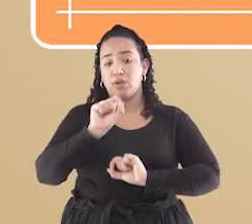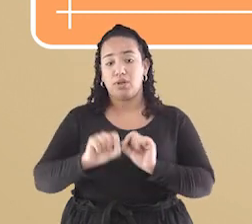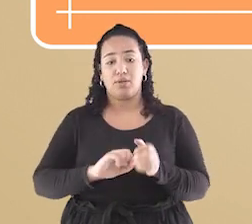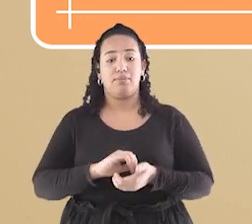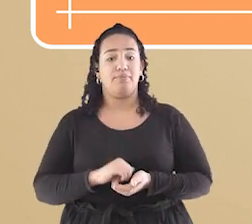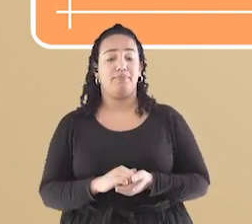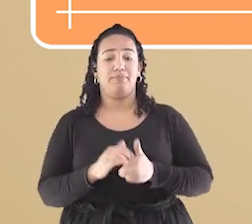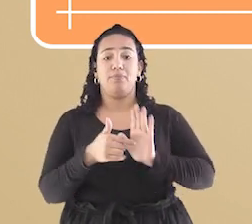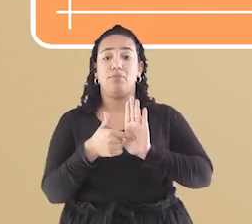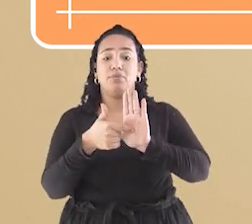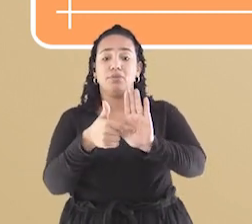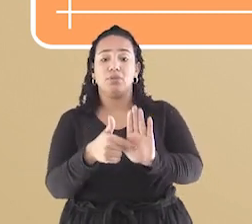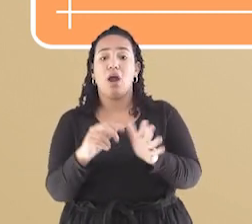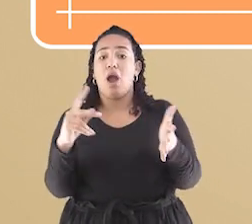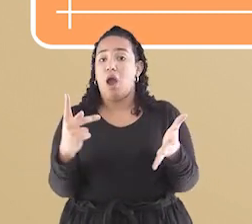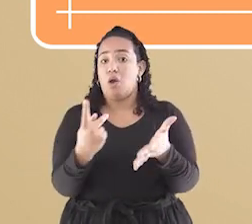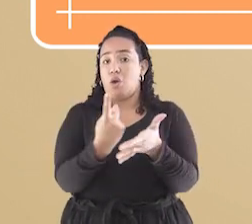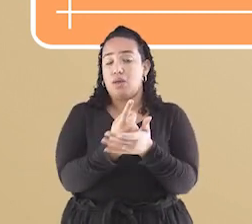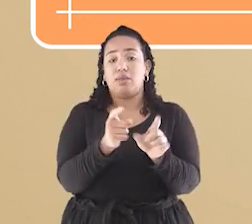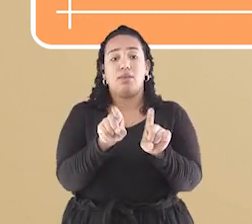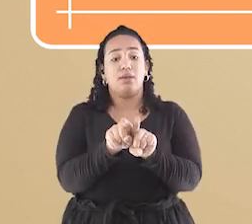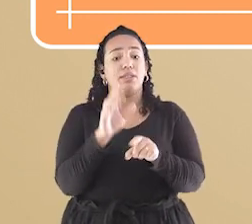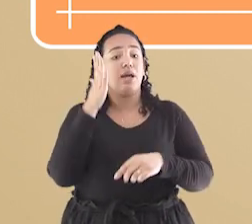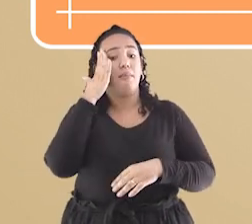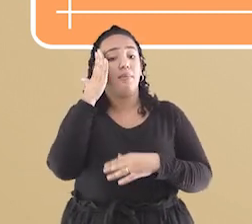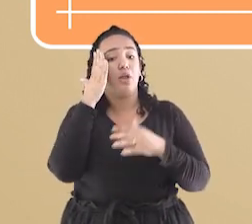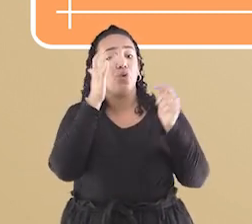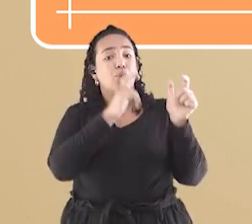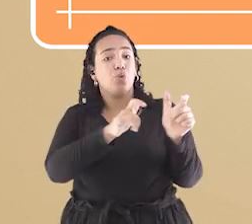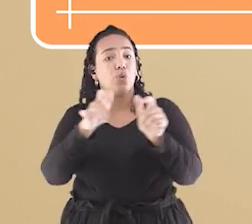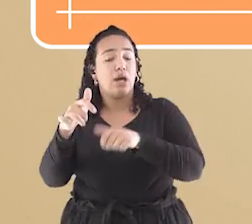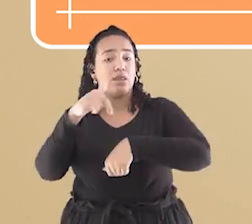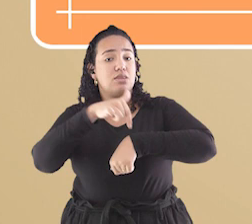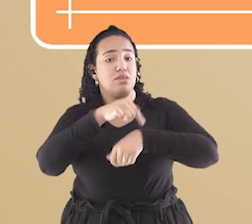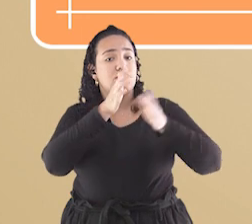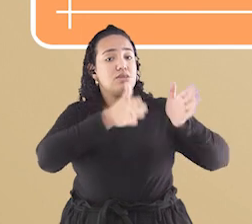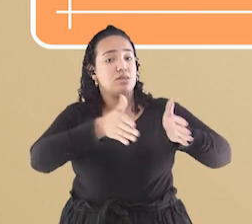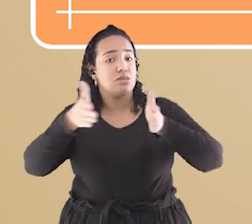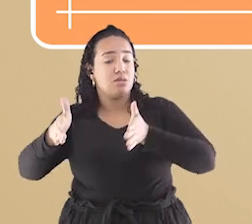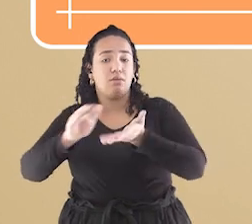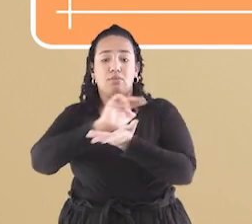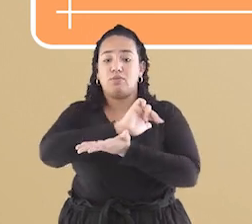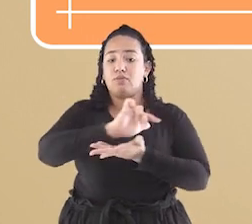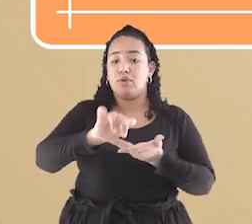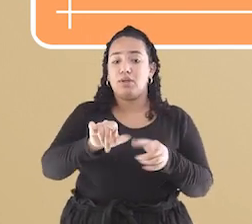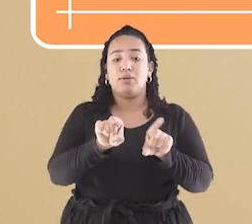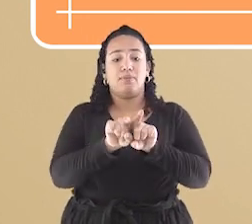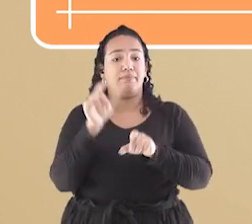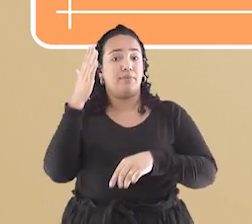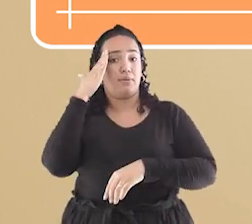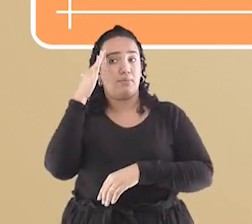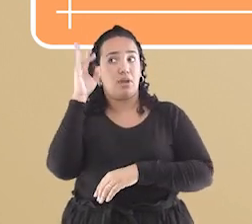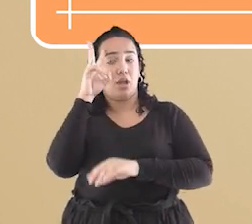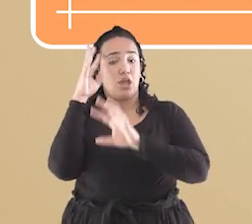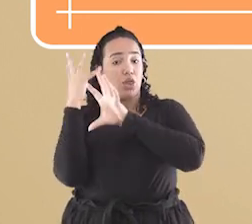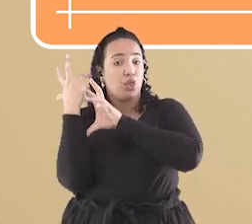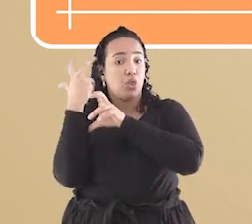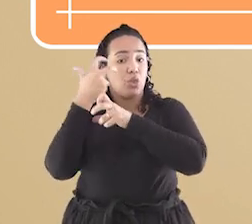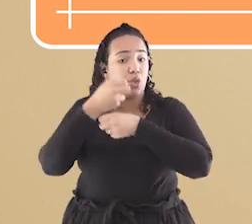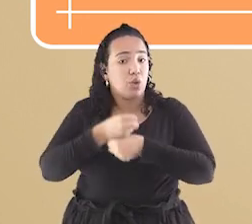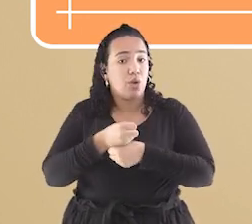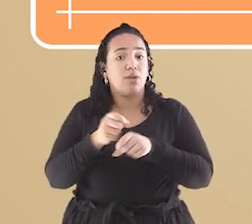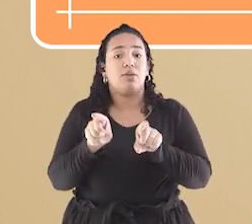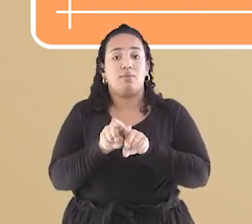situar acontecimentos e localizá-los em uma multiplicidade de tempos, reconhecer que o conhecimento histórico é parte do